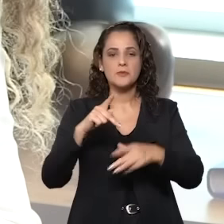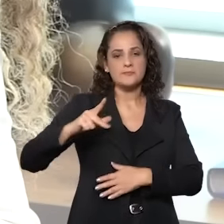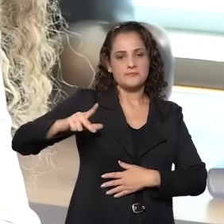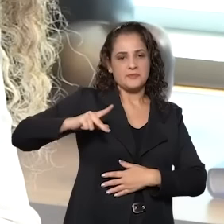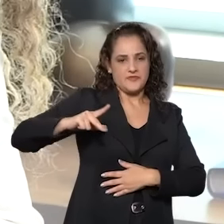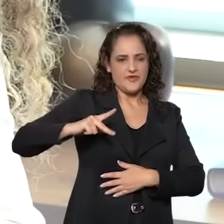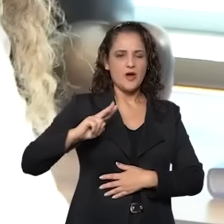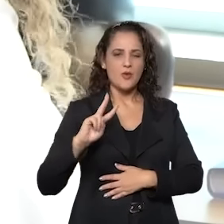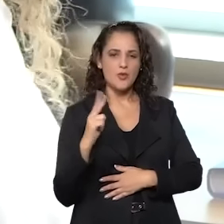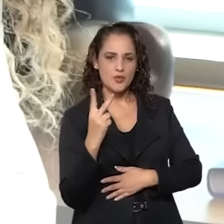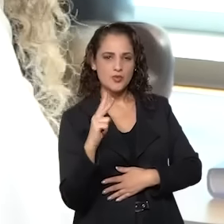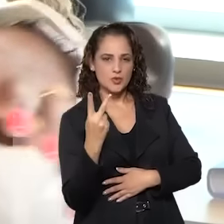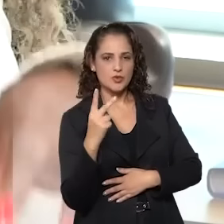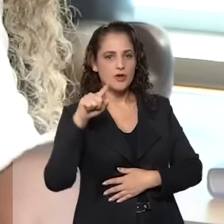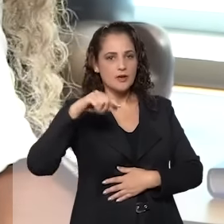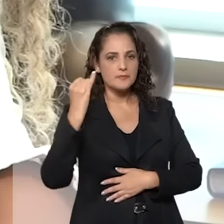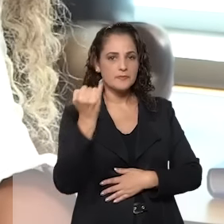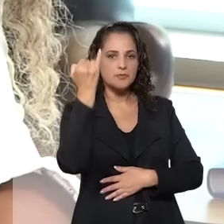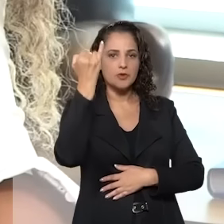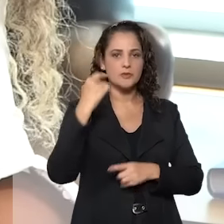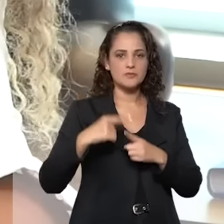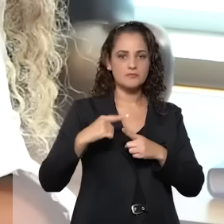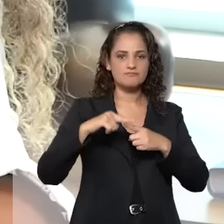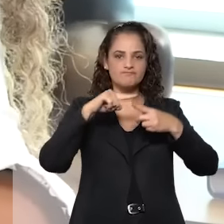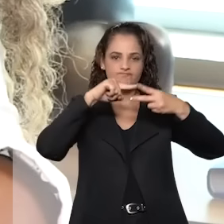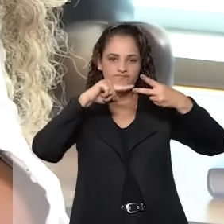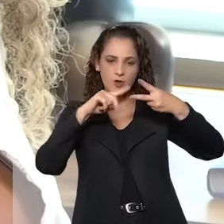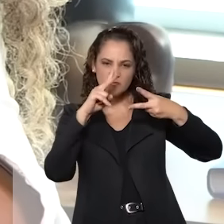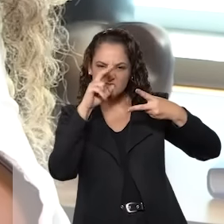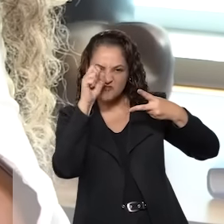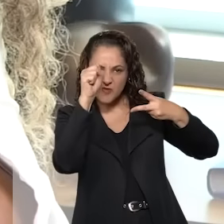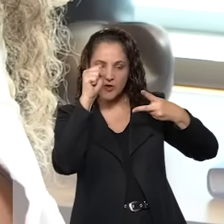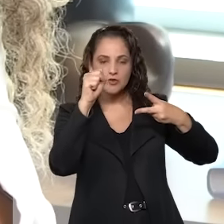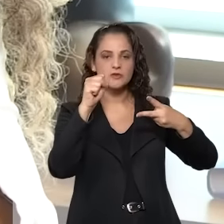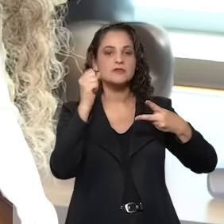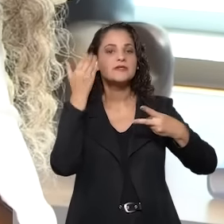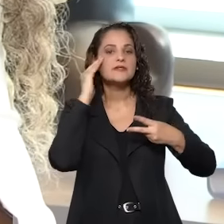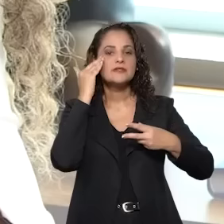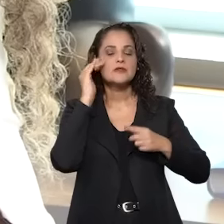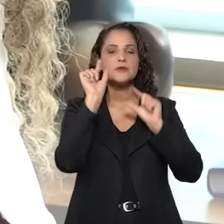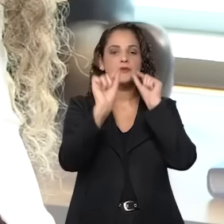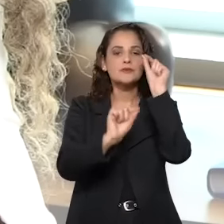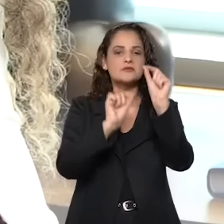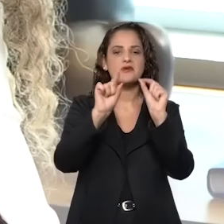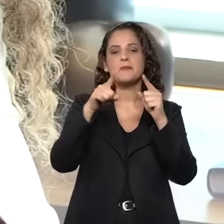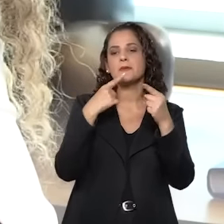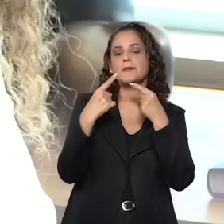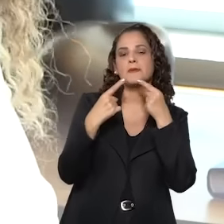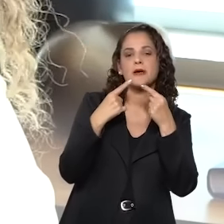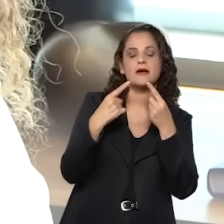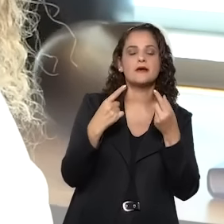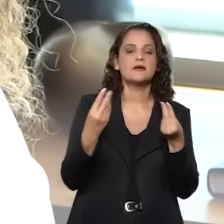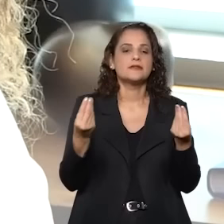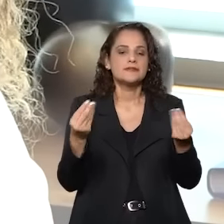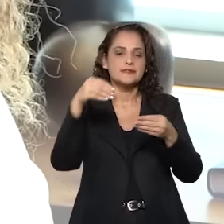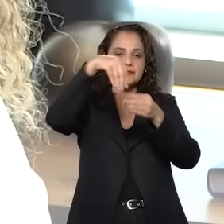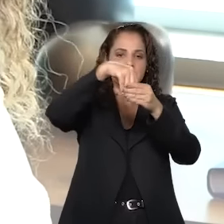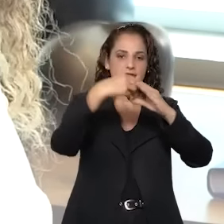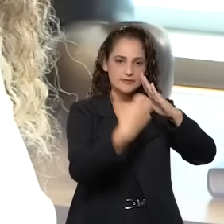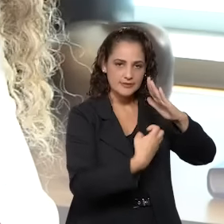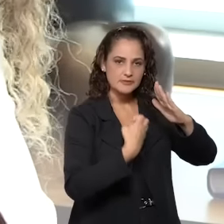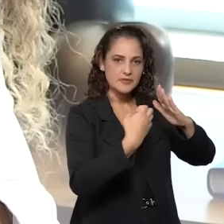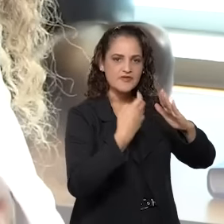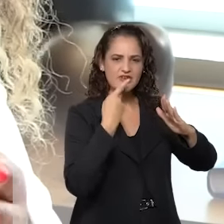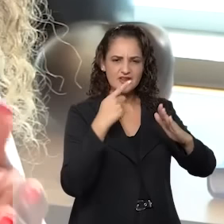privado é super importante e e dentro desses dois poderes é a gente entender que isso não é papo por exemplo quando a gente fala dentro das